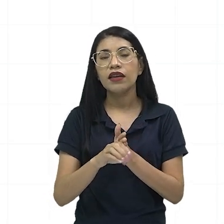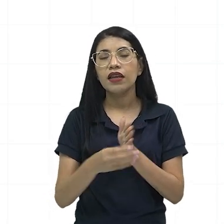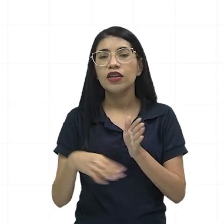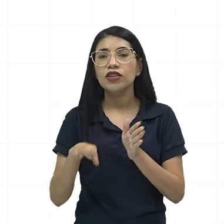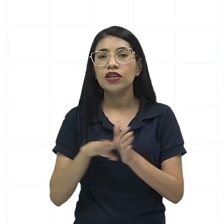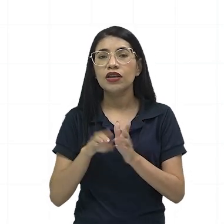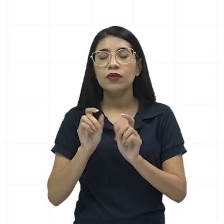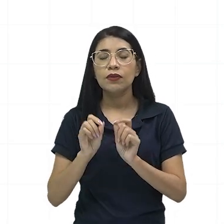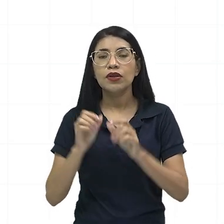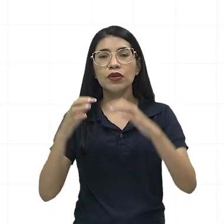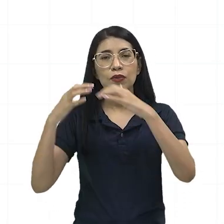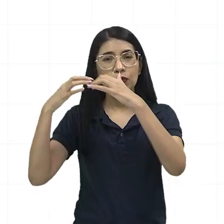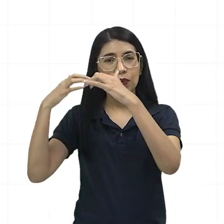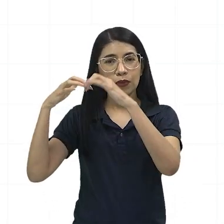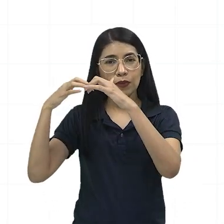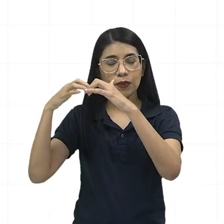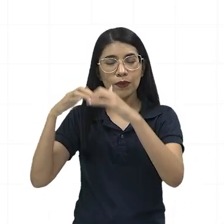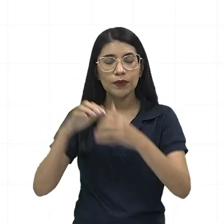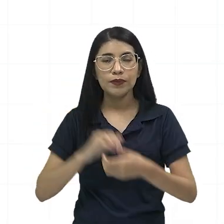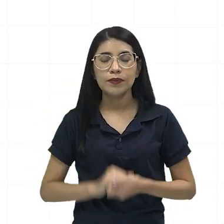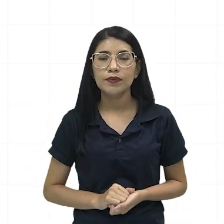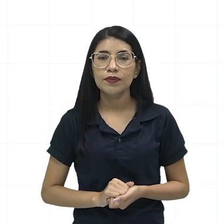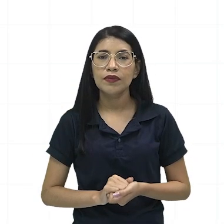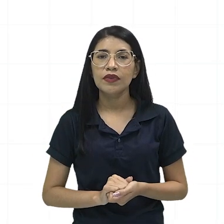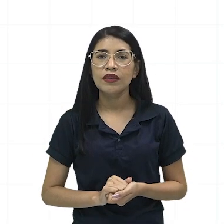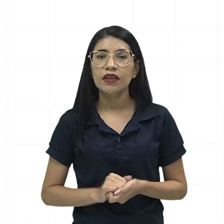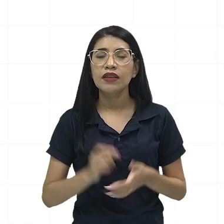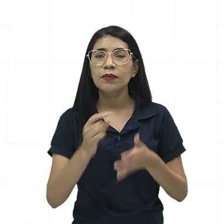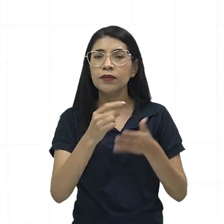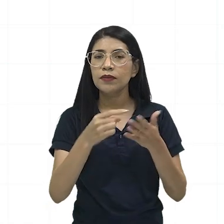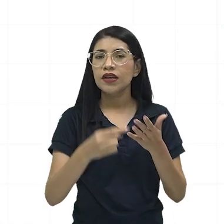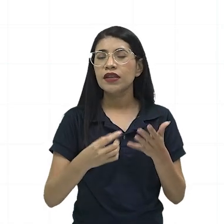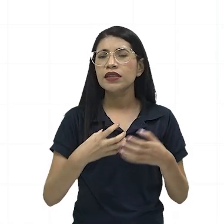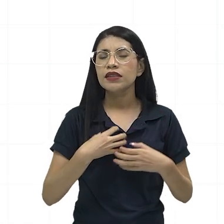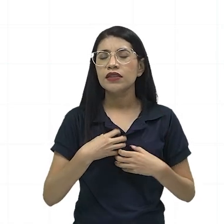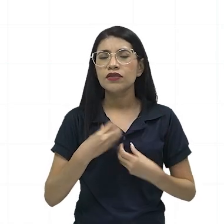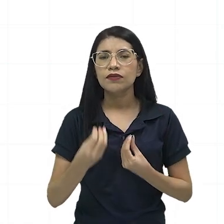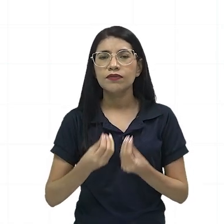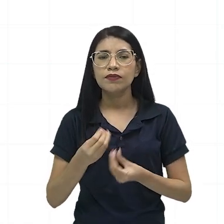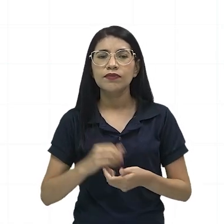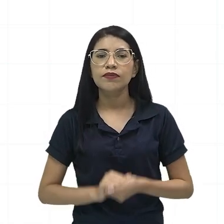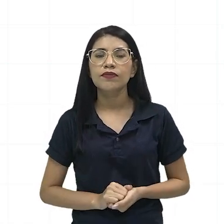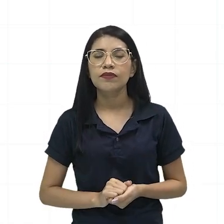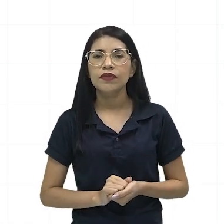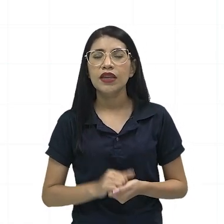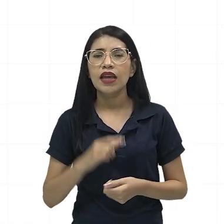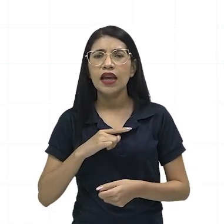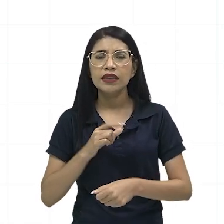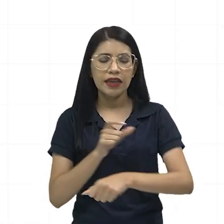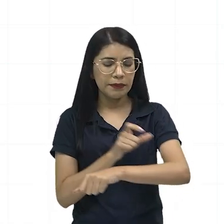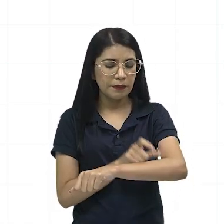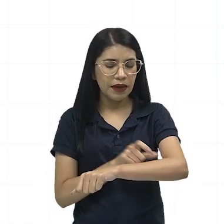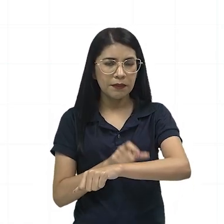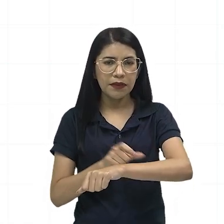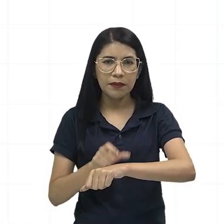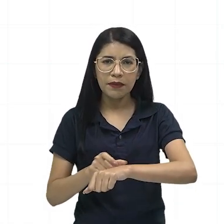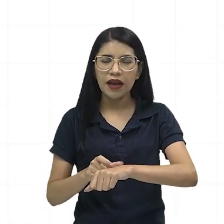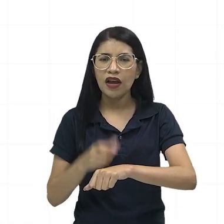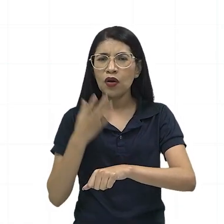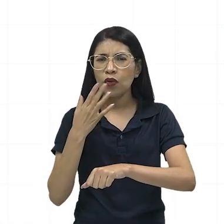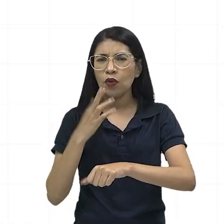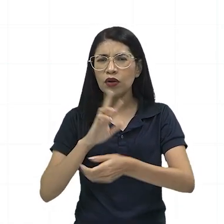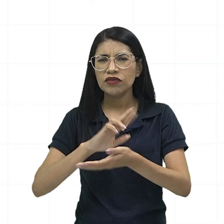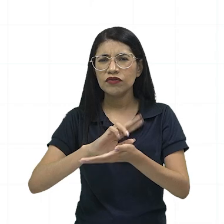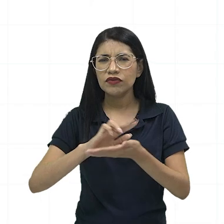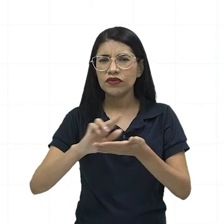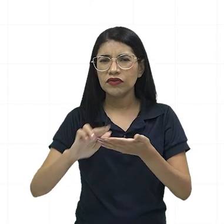sistema nervoso. E quais são os sintomas da hanseníase? Nós temos surgimento de manchas de cores variadas